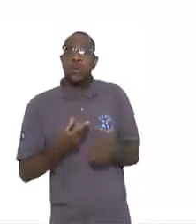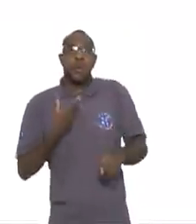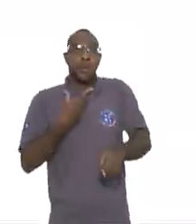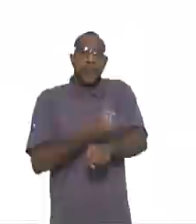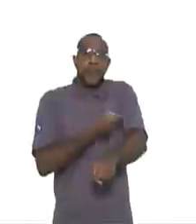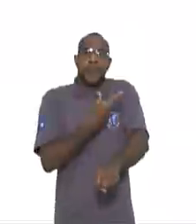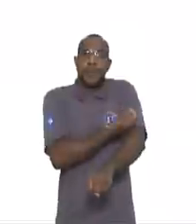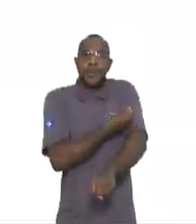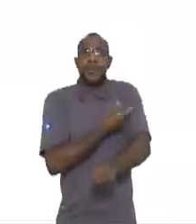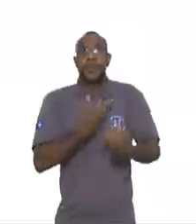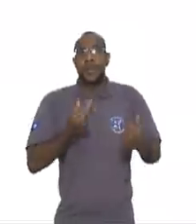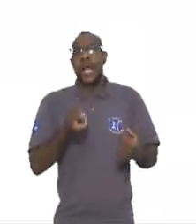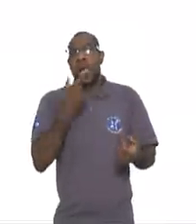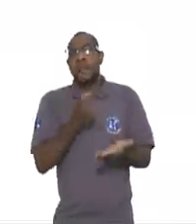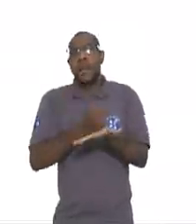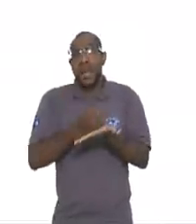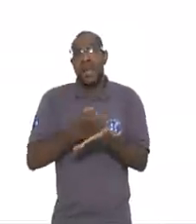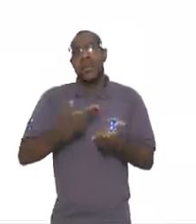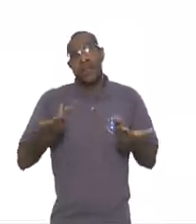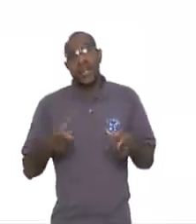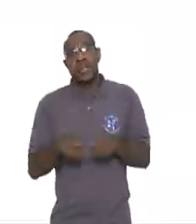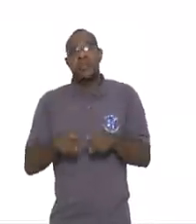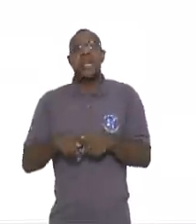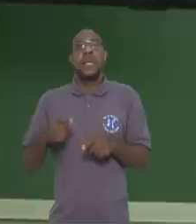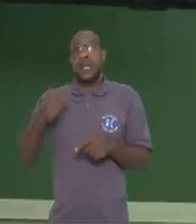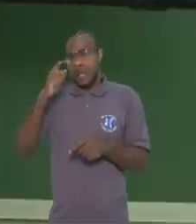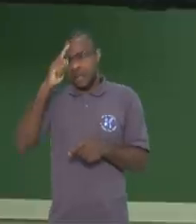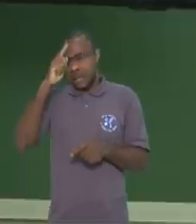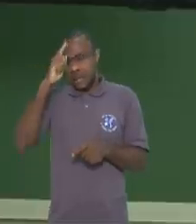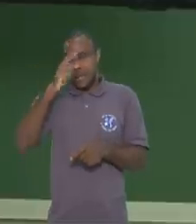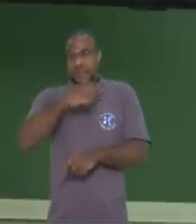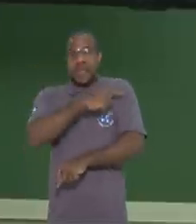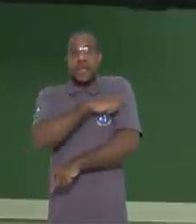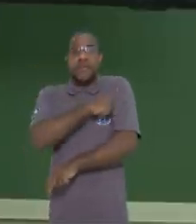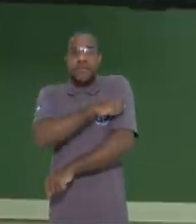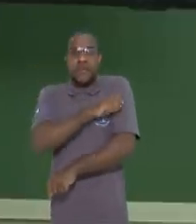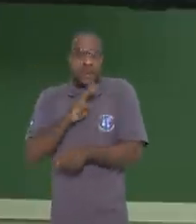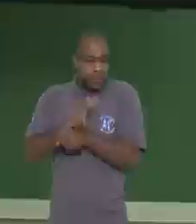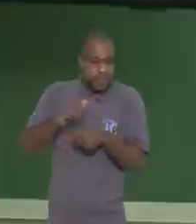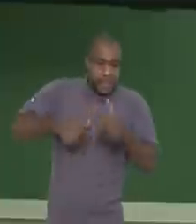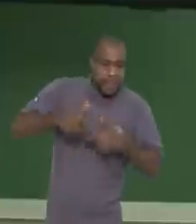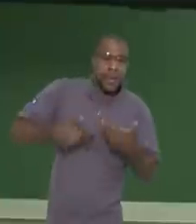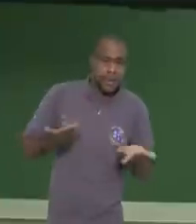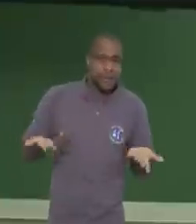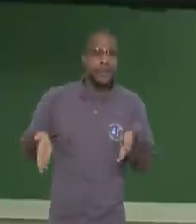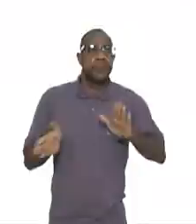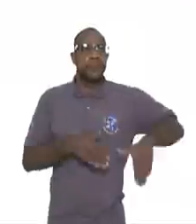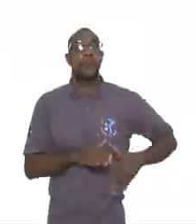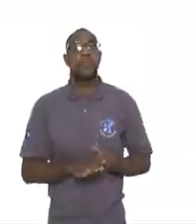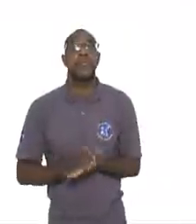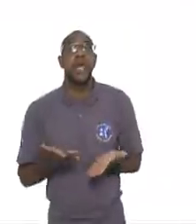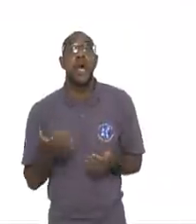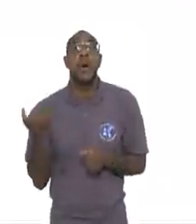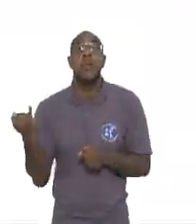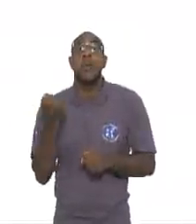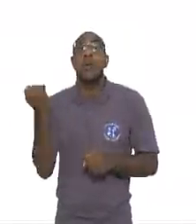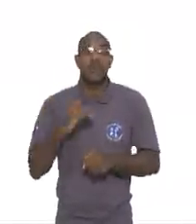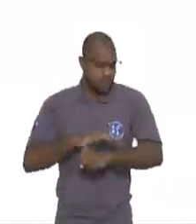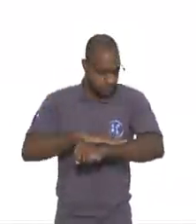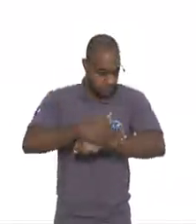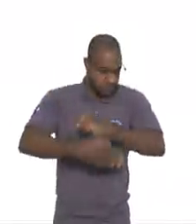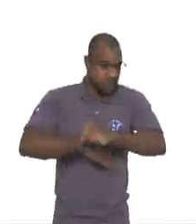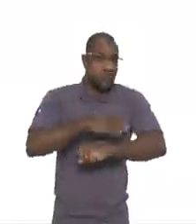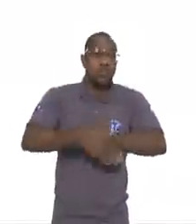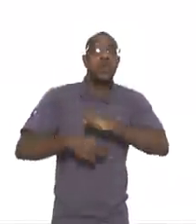e anestésicos aumenta o trabalho da equipe e, consequentemente, os custos. Uma das coisas mais importantes do curativo com tilápia é